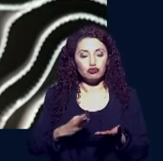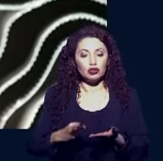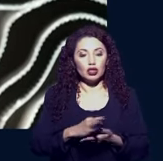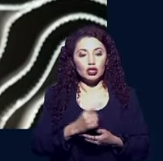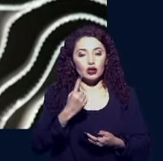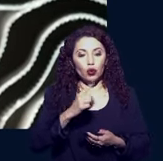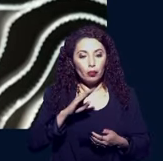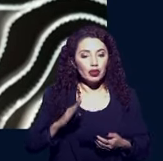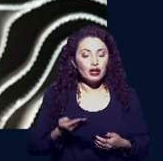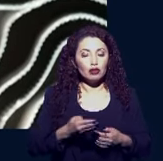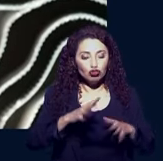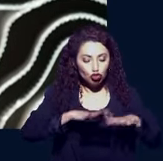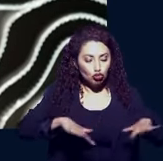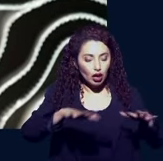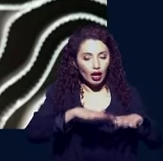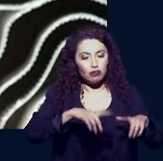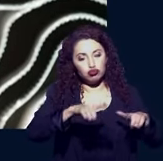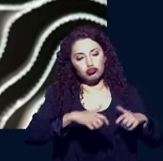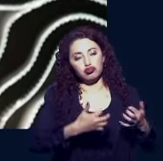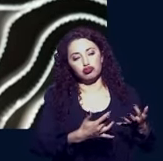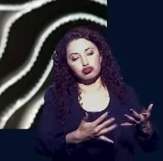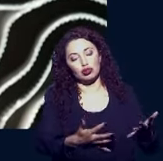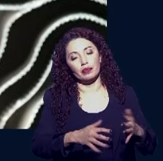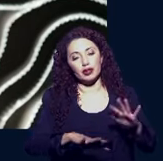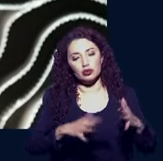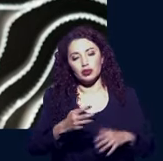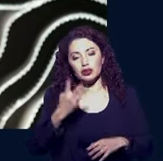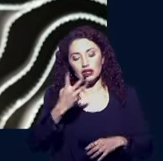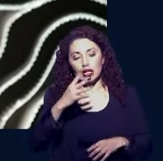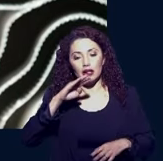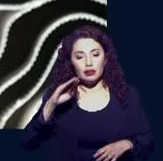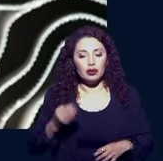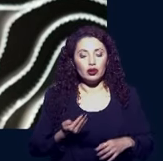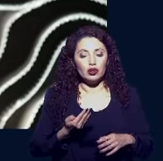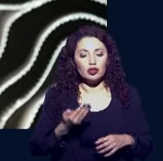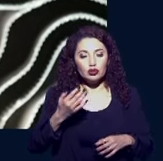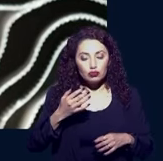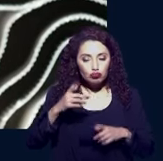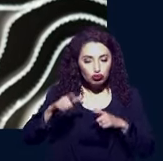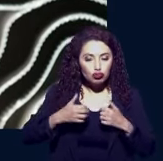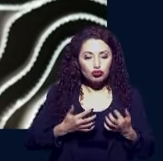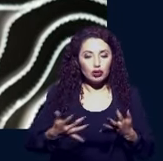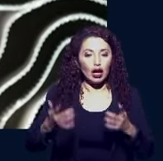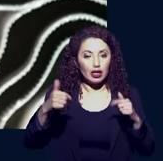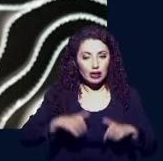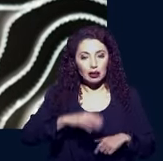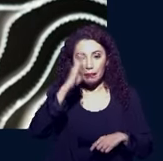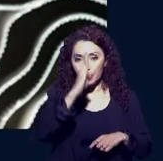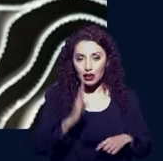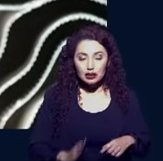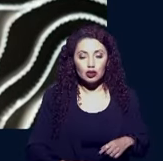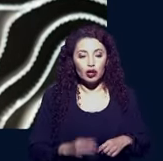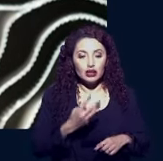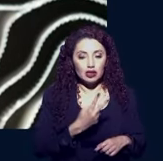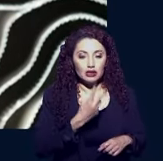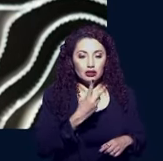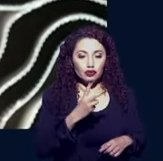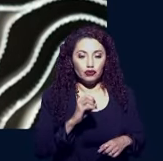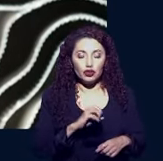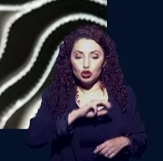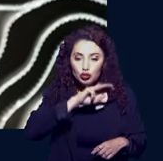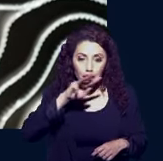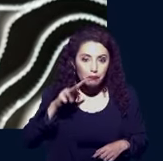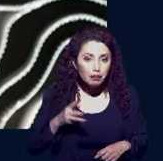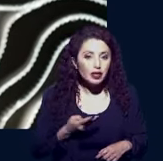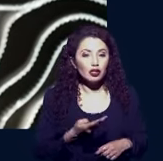hectares de área cultivada então uma média de 3 toneladas por hectare de produtividade quando a gente olha o Brasil são 320 milhões de toneladas de grãos